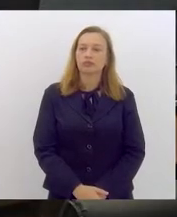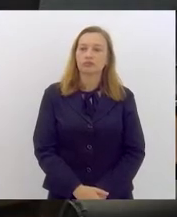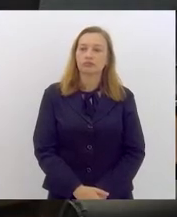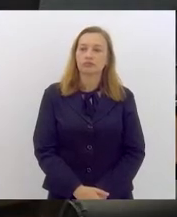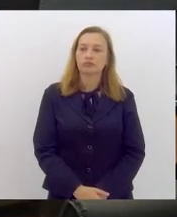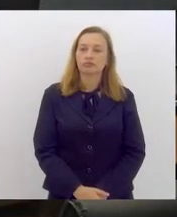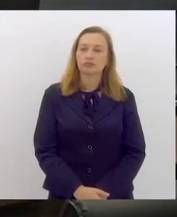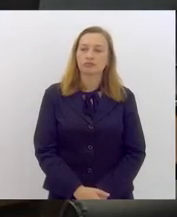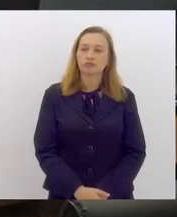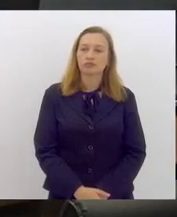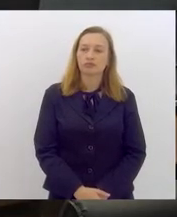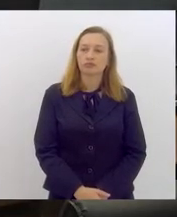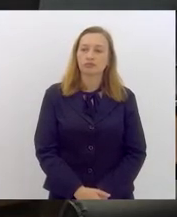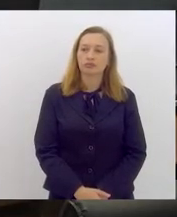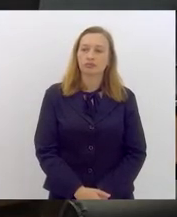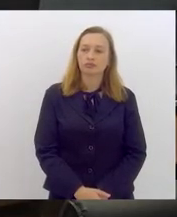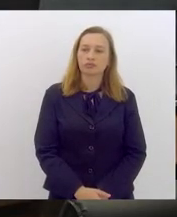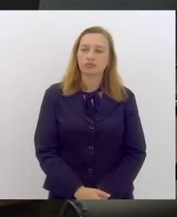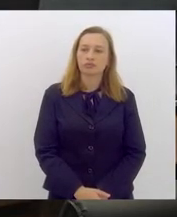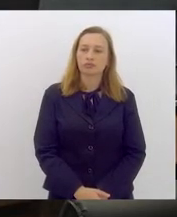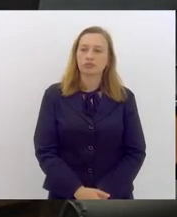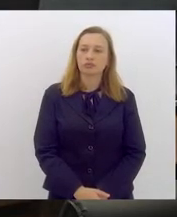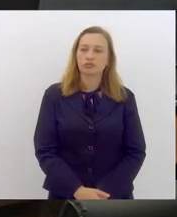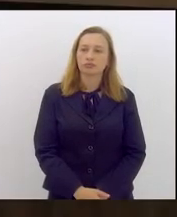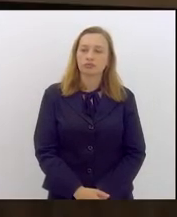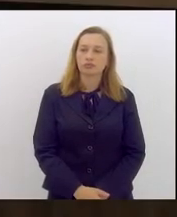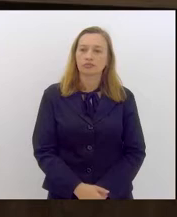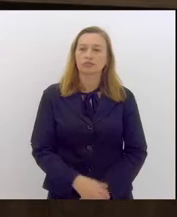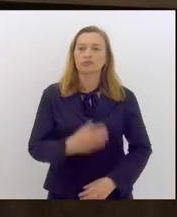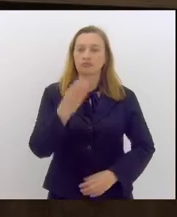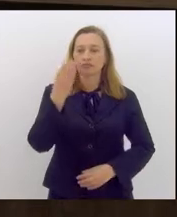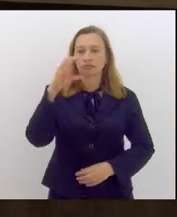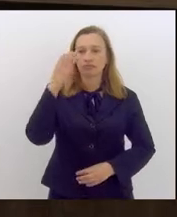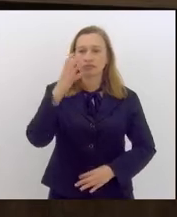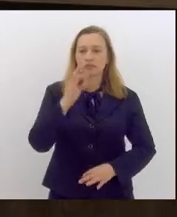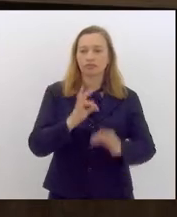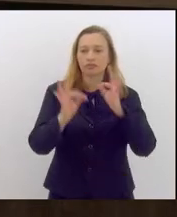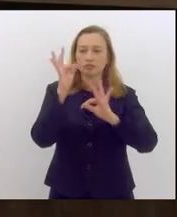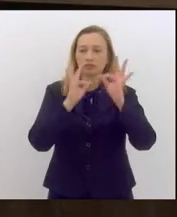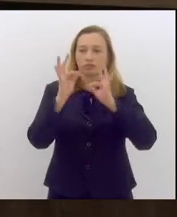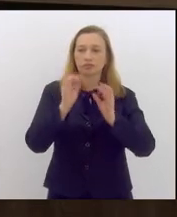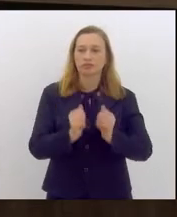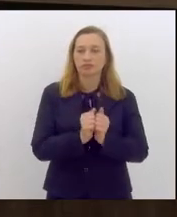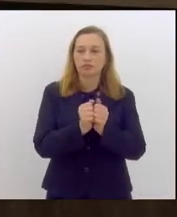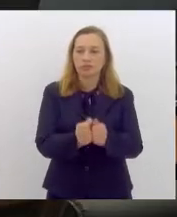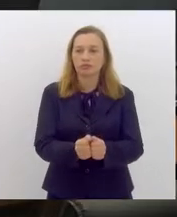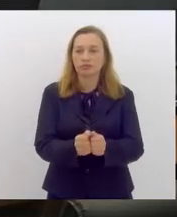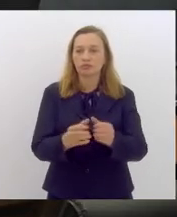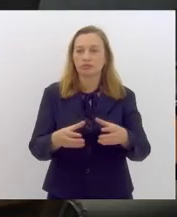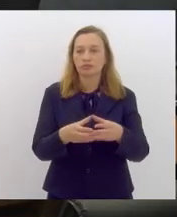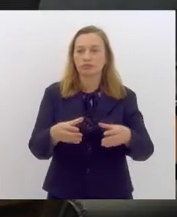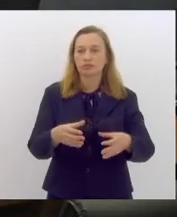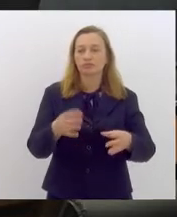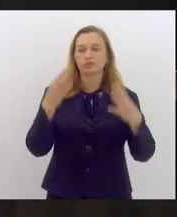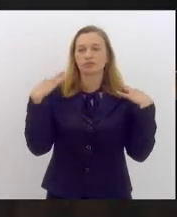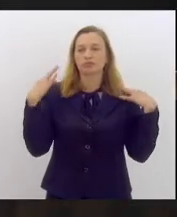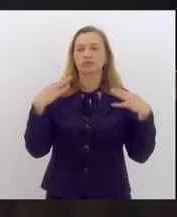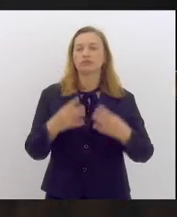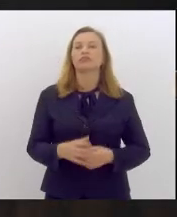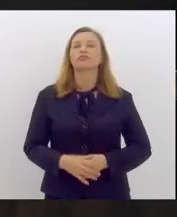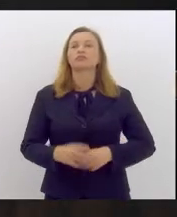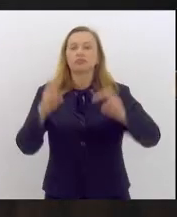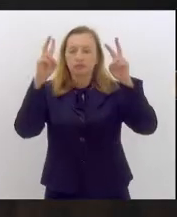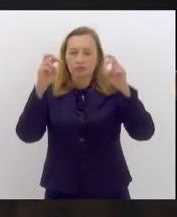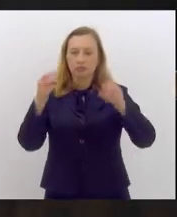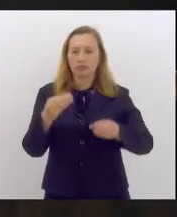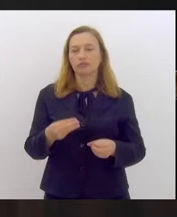Pela Comissão de Turismo, não foi? Comissão de Ciência e Tecnologia, acompanho o parecer da Comissão de Turismo. Pela Comissão de Assuntos